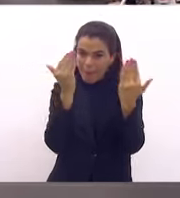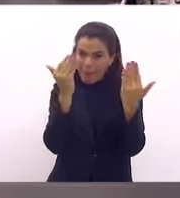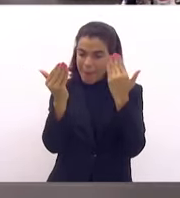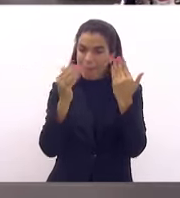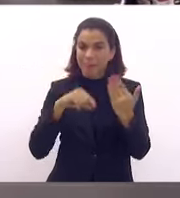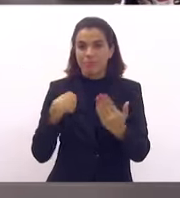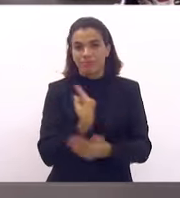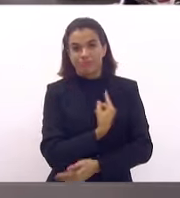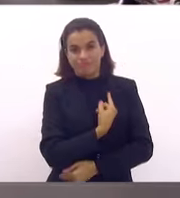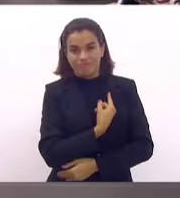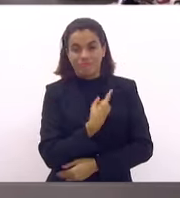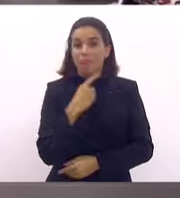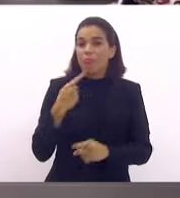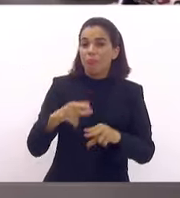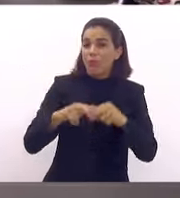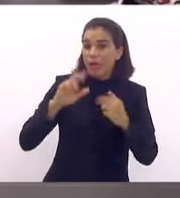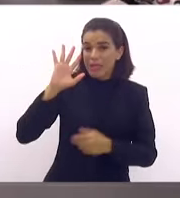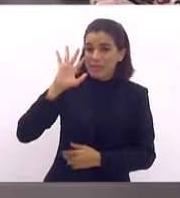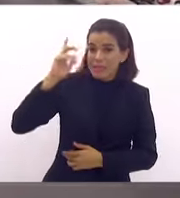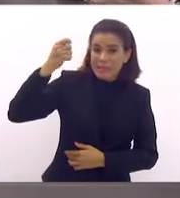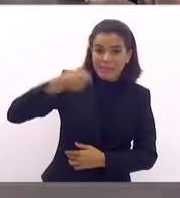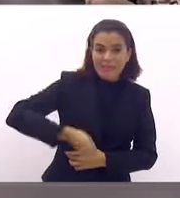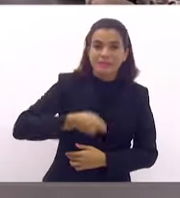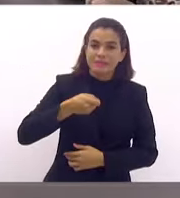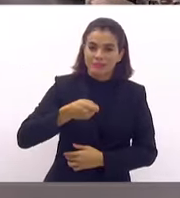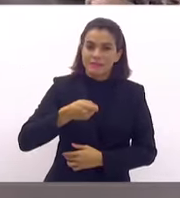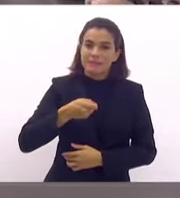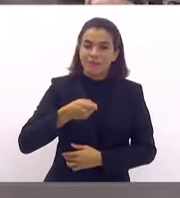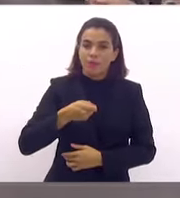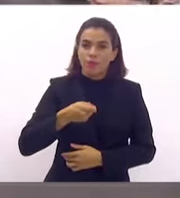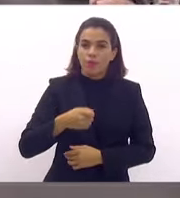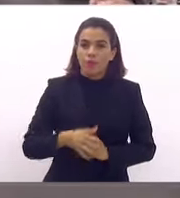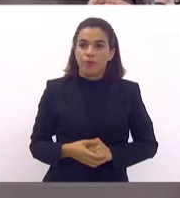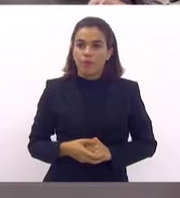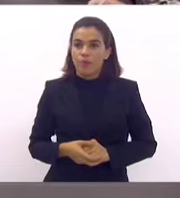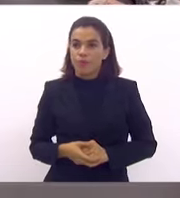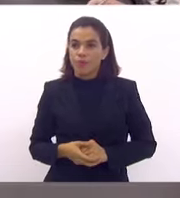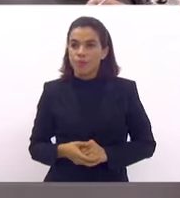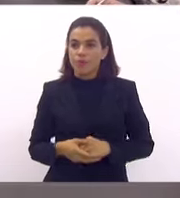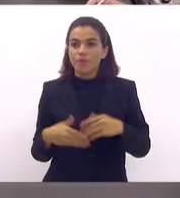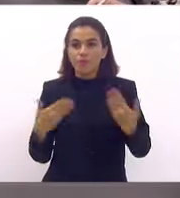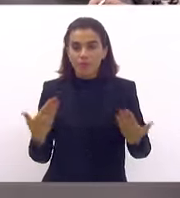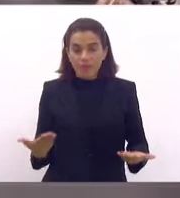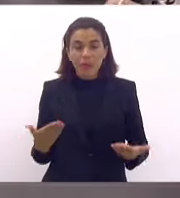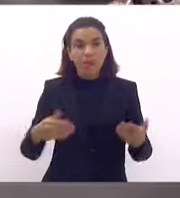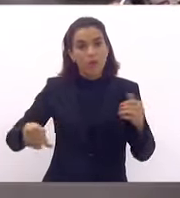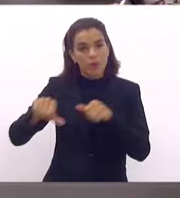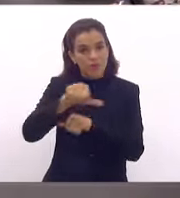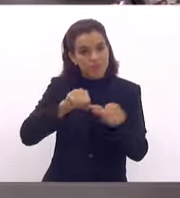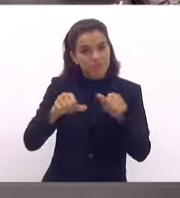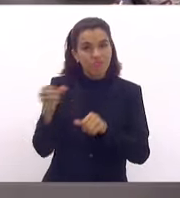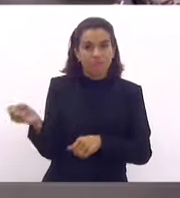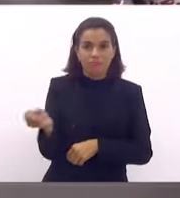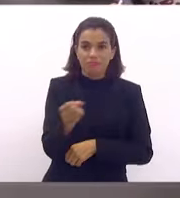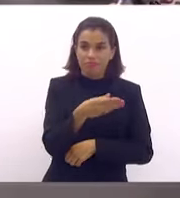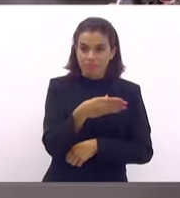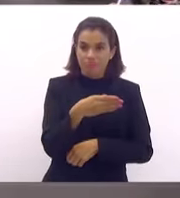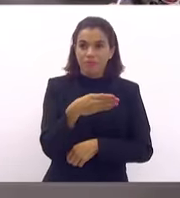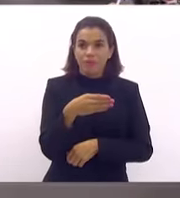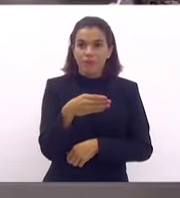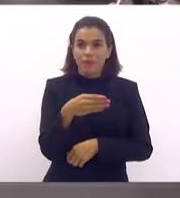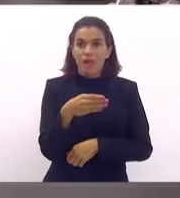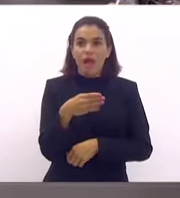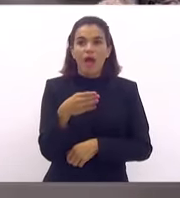que as decisões são tomadas aqui com base nessa referência. Então, também uma inovação, nós chegamos